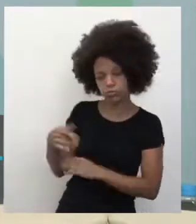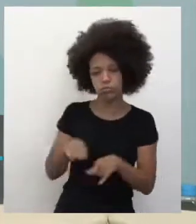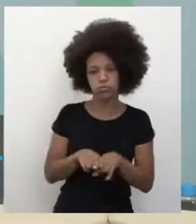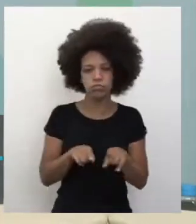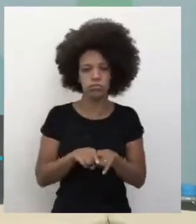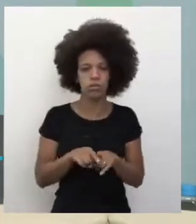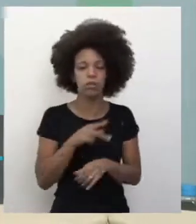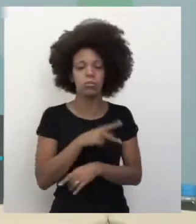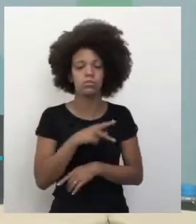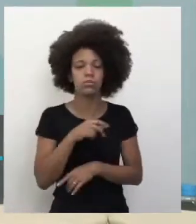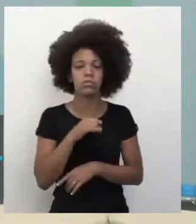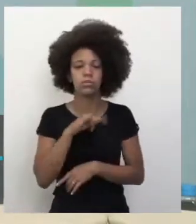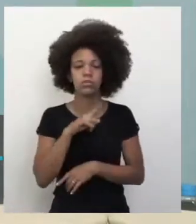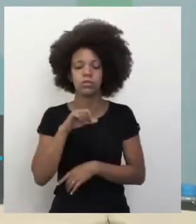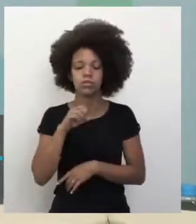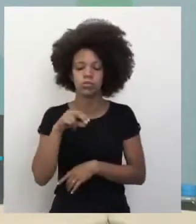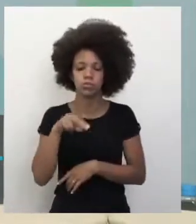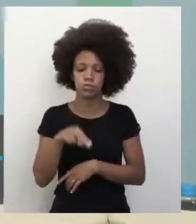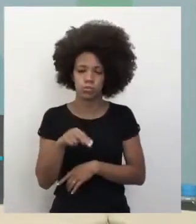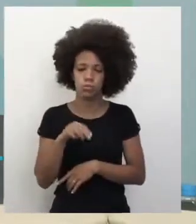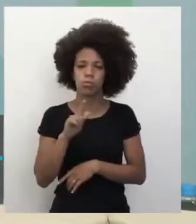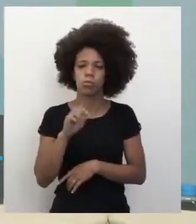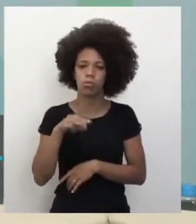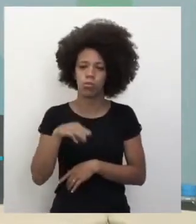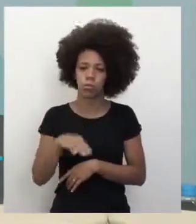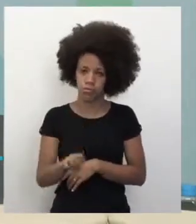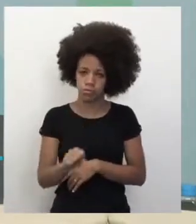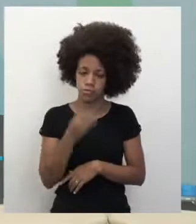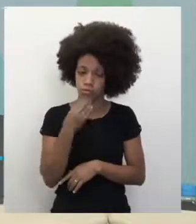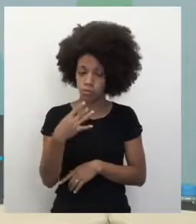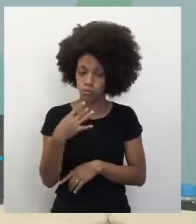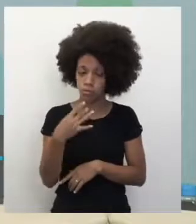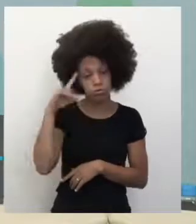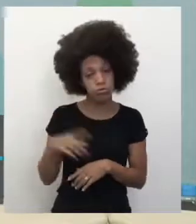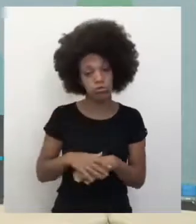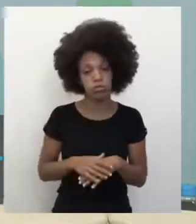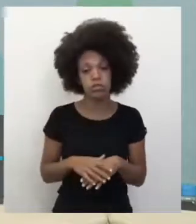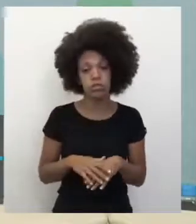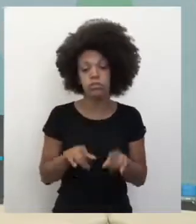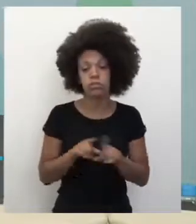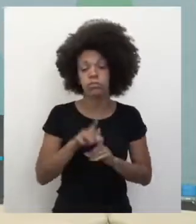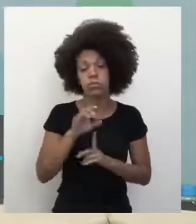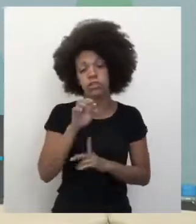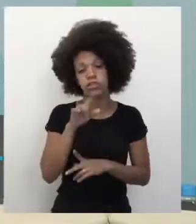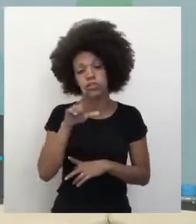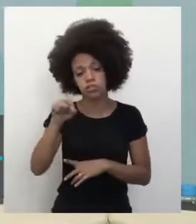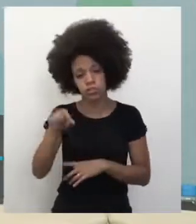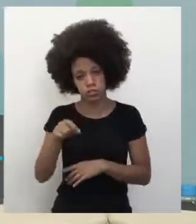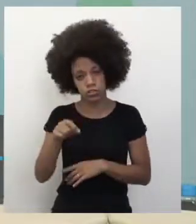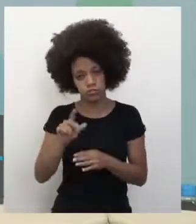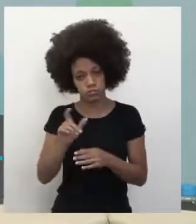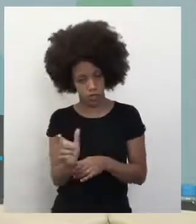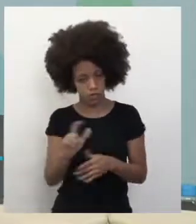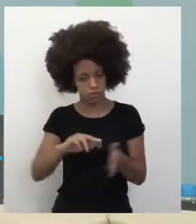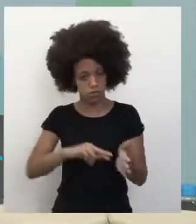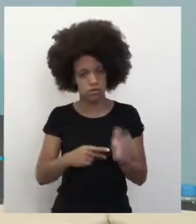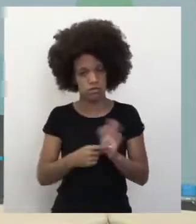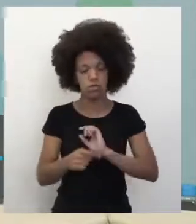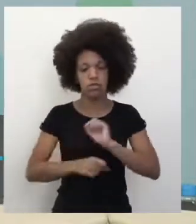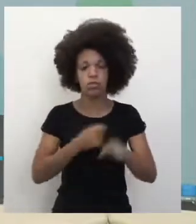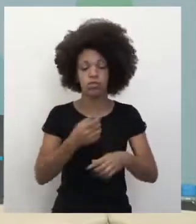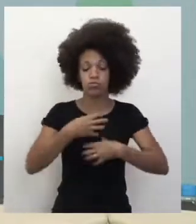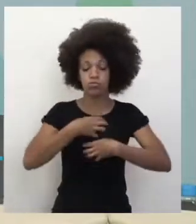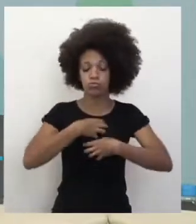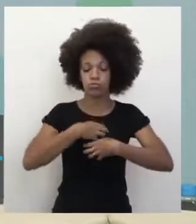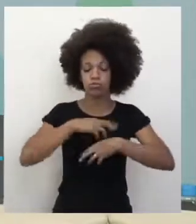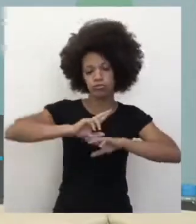professor Wilson, acho que é Gomes, né? Bom dia. Estilo é algo que pode ser diferente, né? Seria